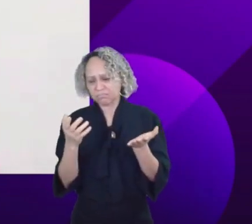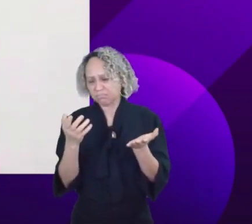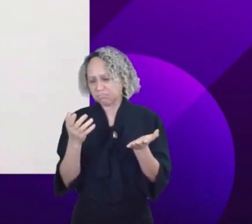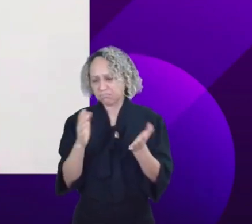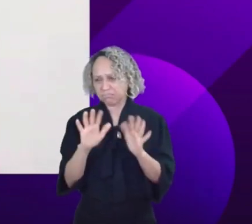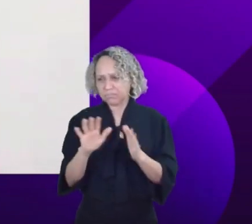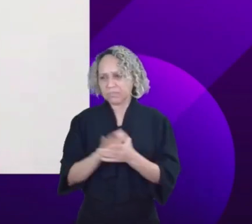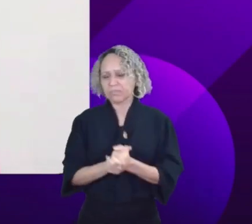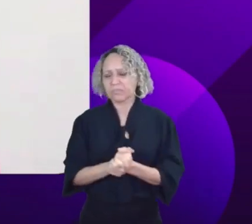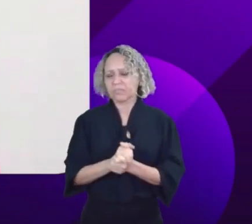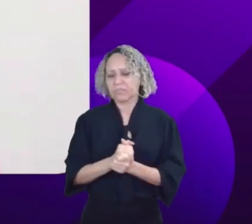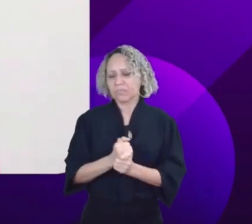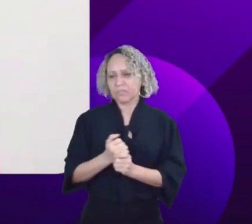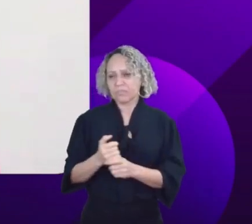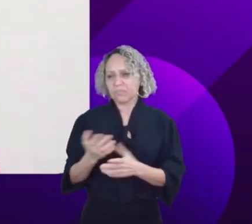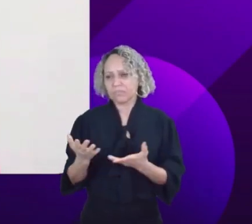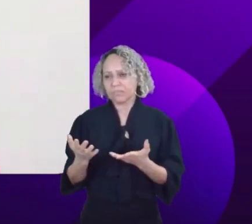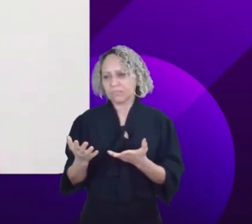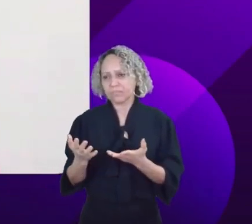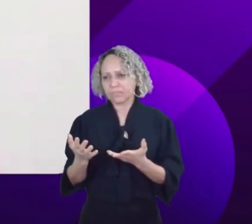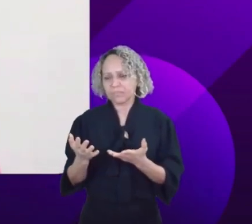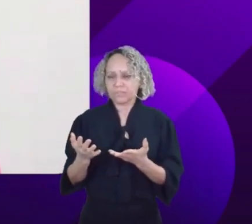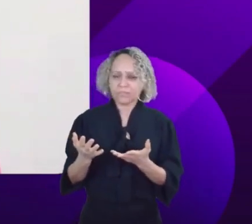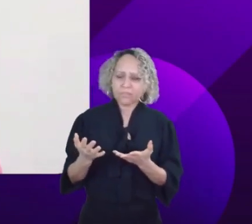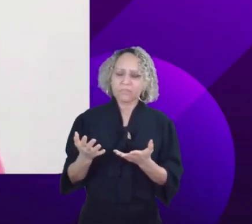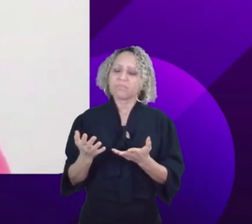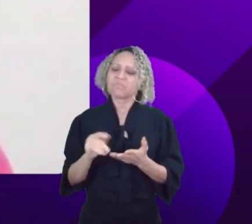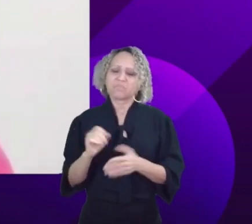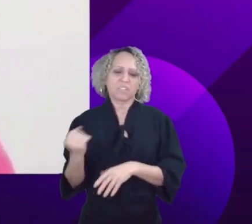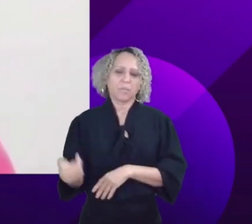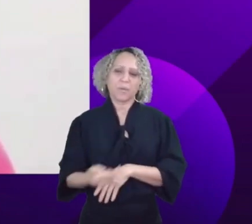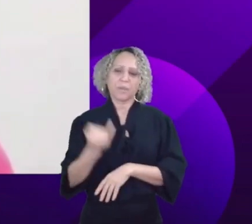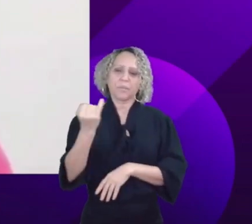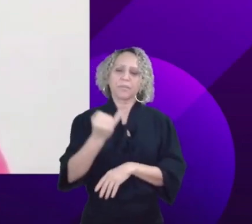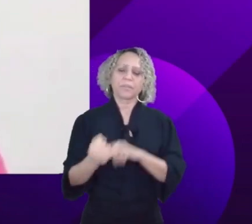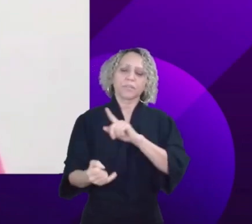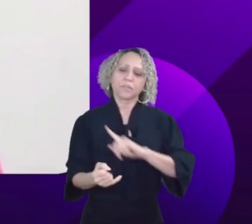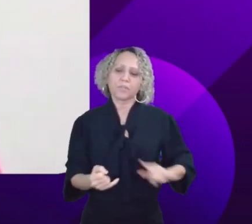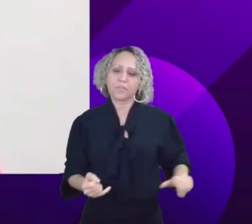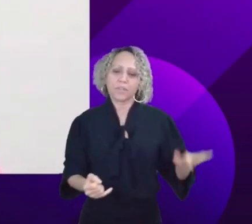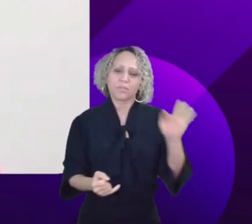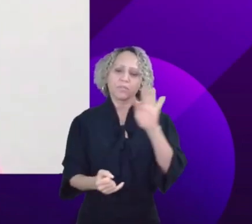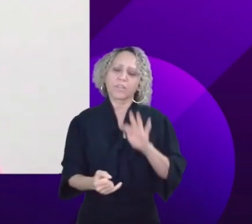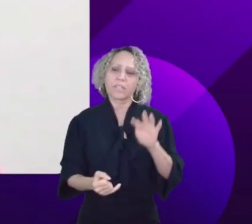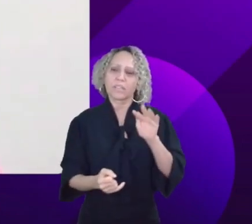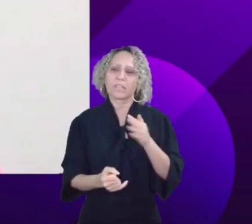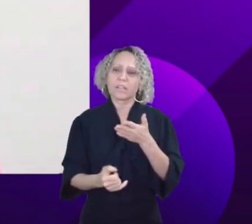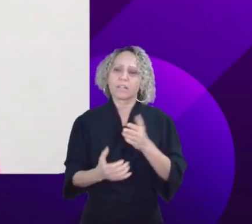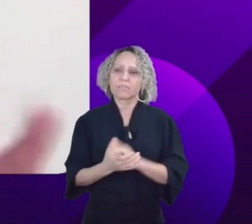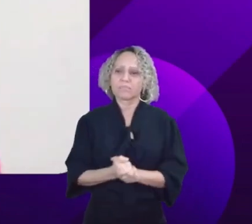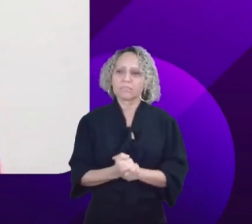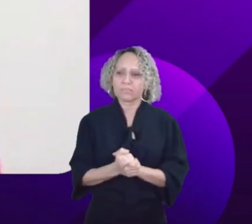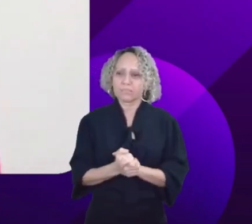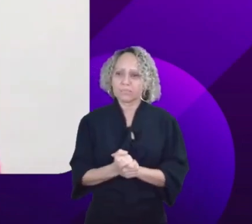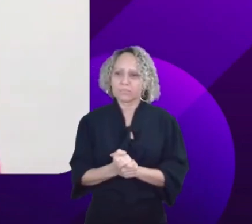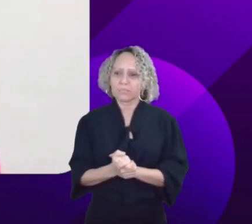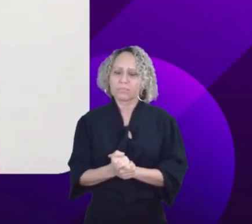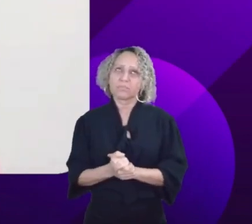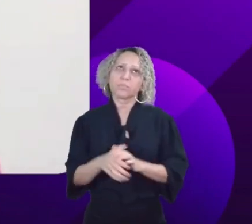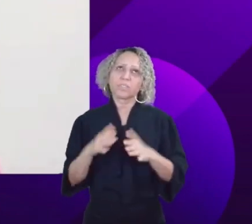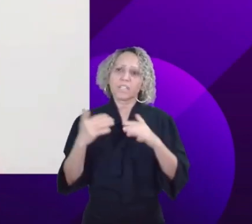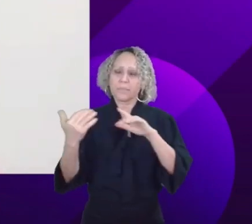é uma grande, né, uma grande medida que o governo federal fez. E recuperação de